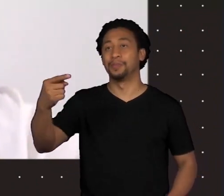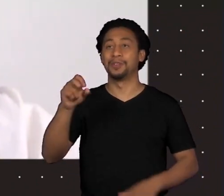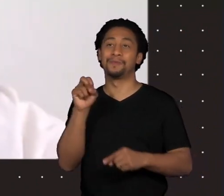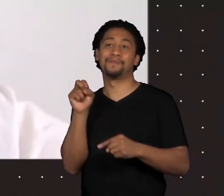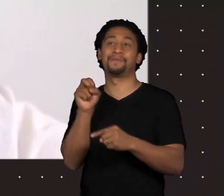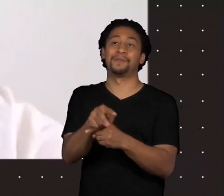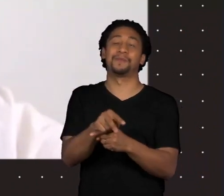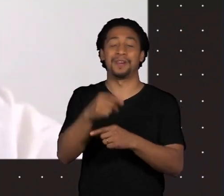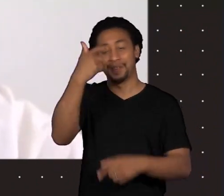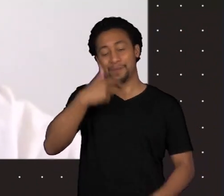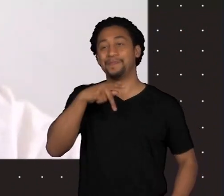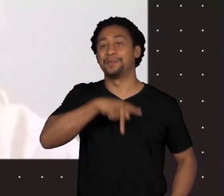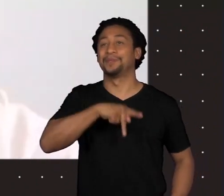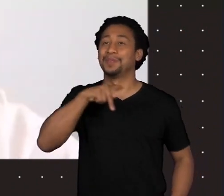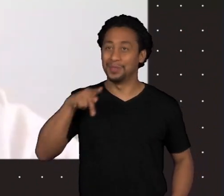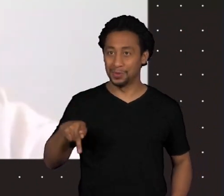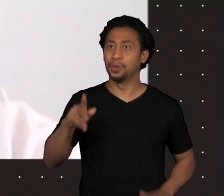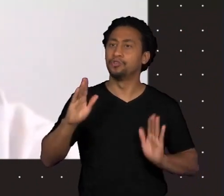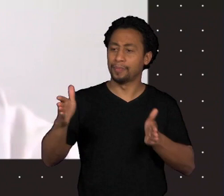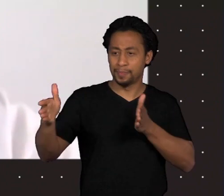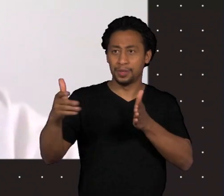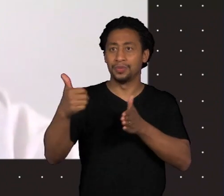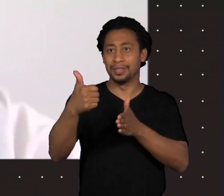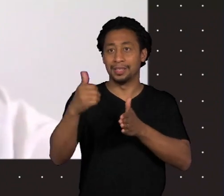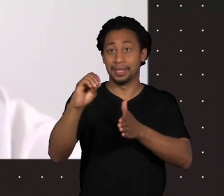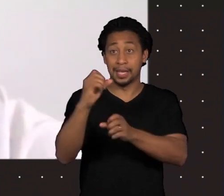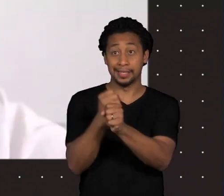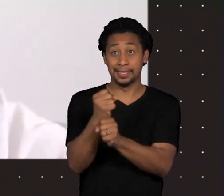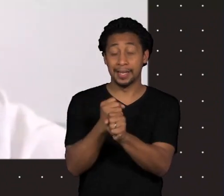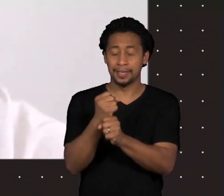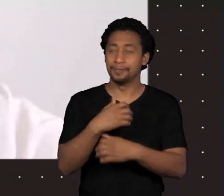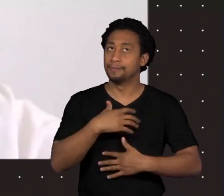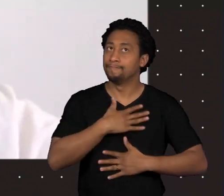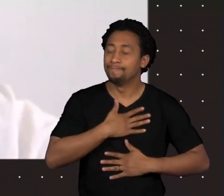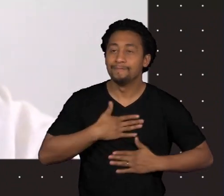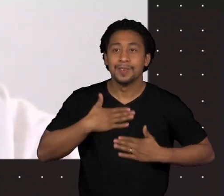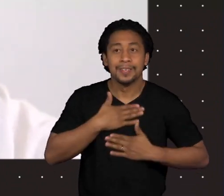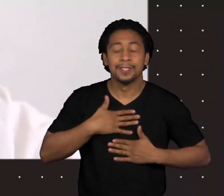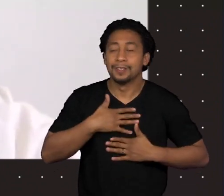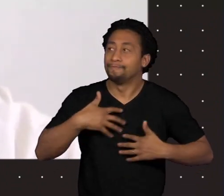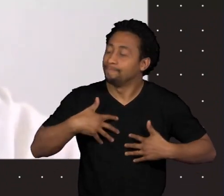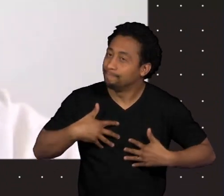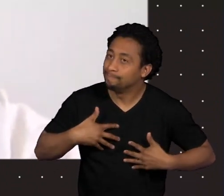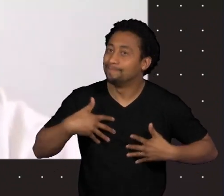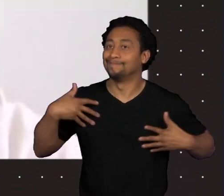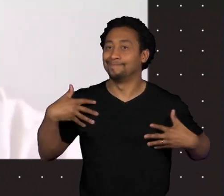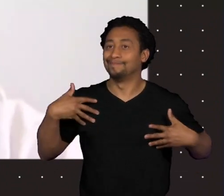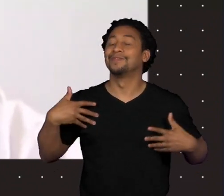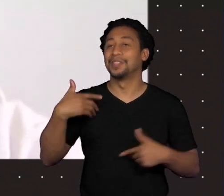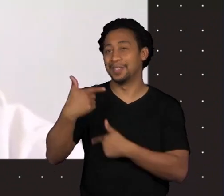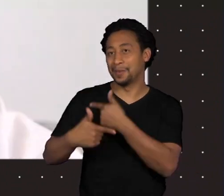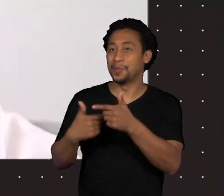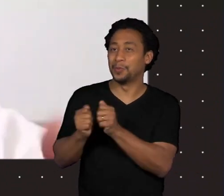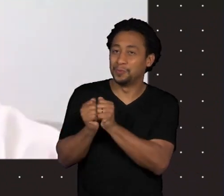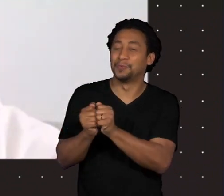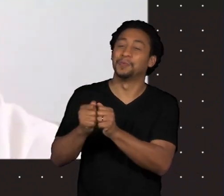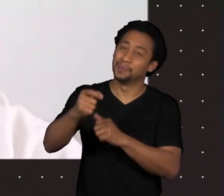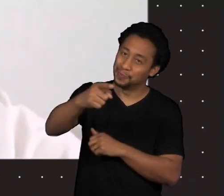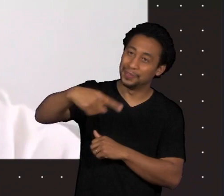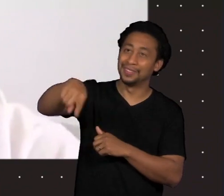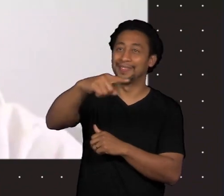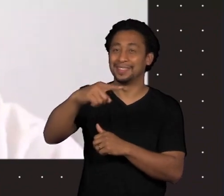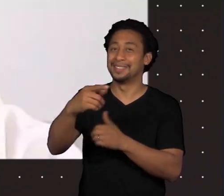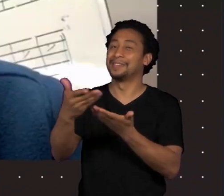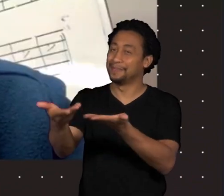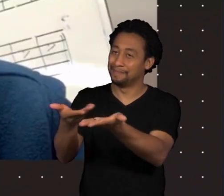casa hoje já são 10 anos né e é um grande prazer e uma grande satisfação e um grande orgulho fazer parte desse time e dessa